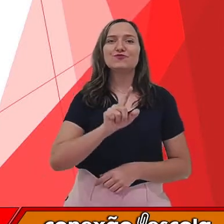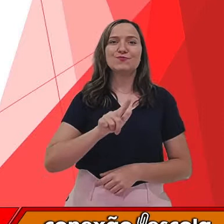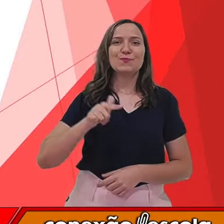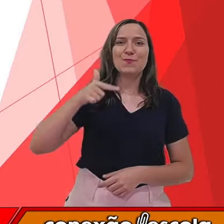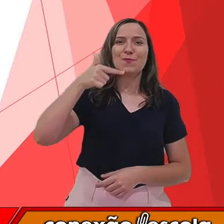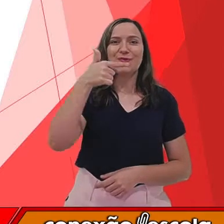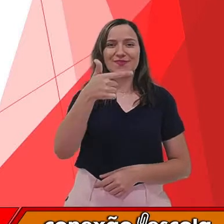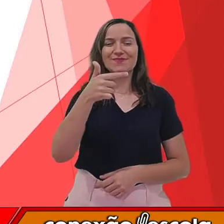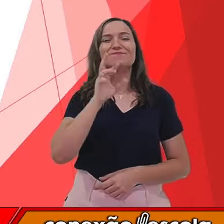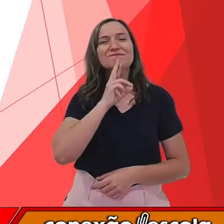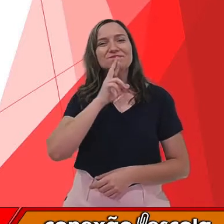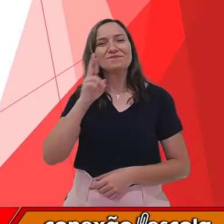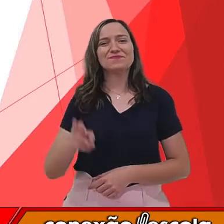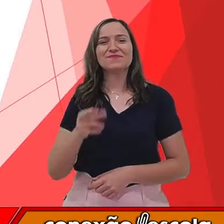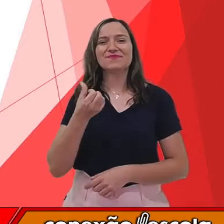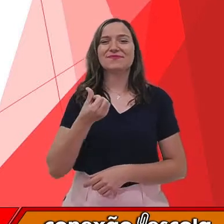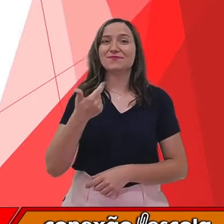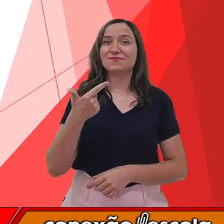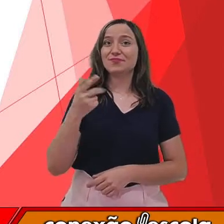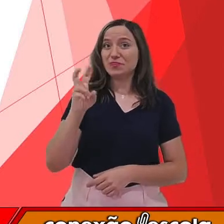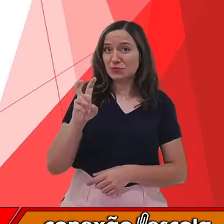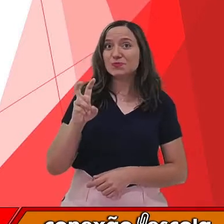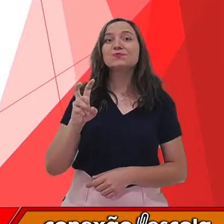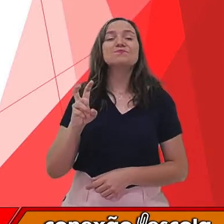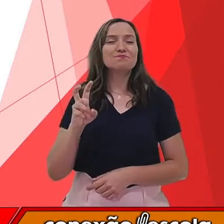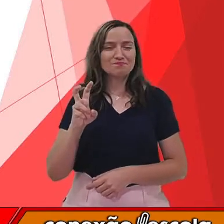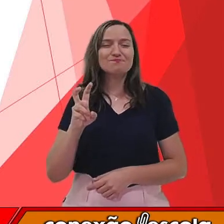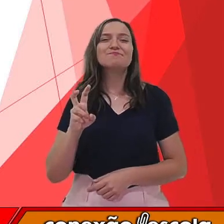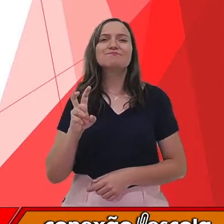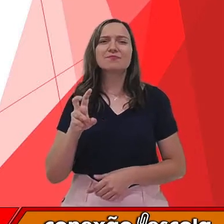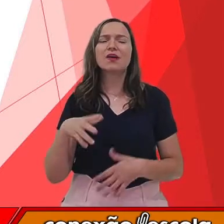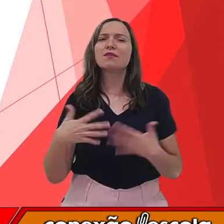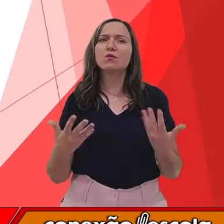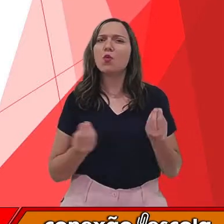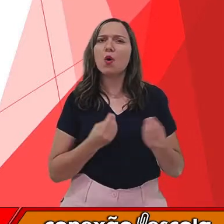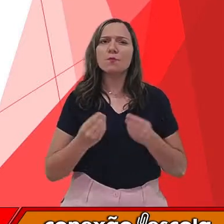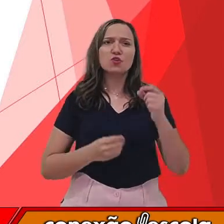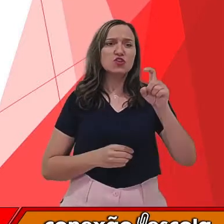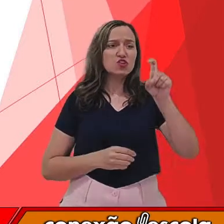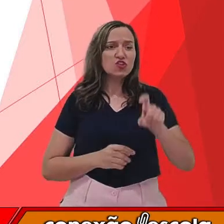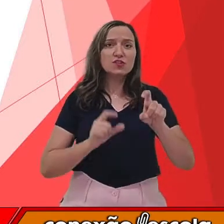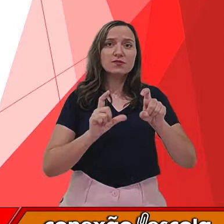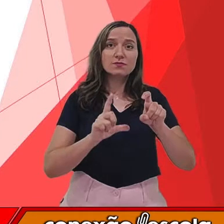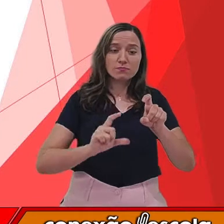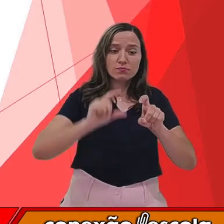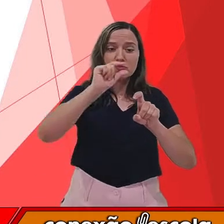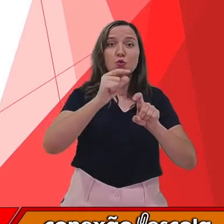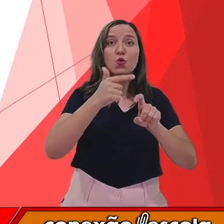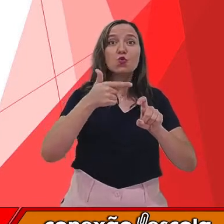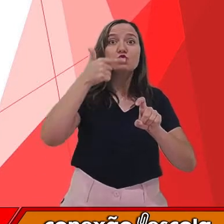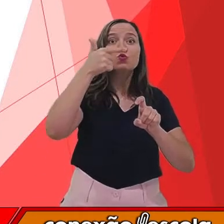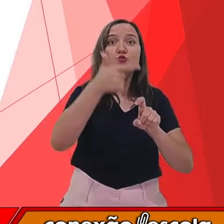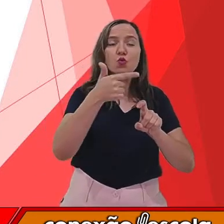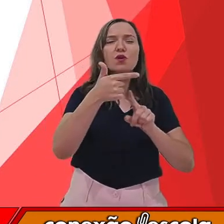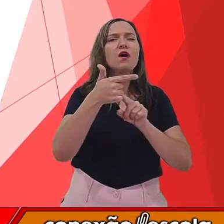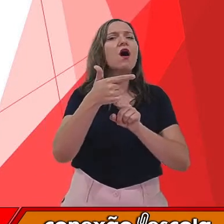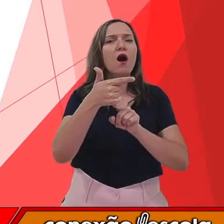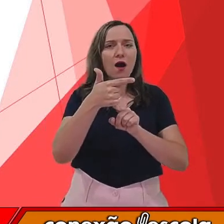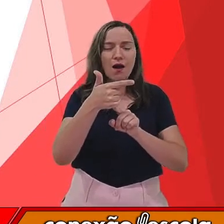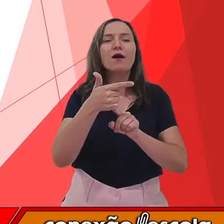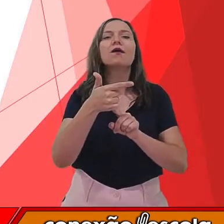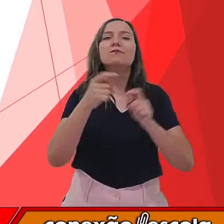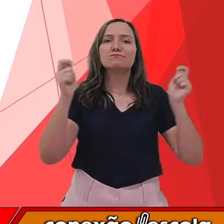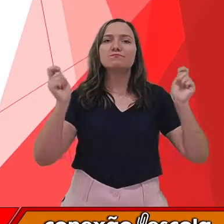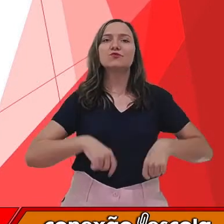= 625 Exatamente esse expoente 2 que faz essa